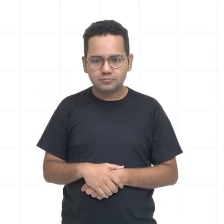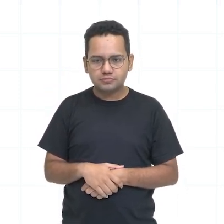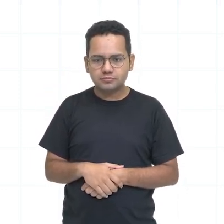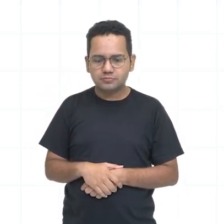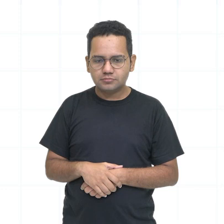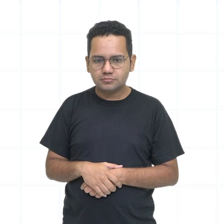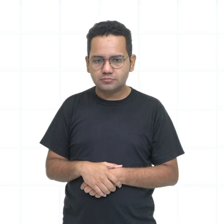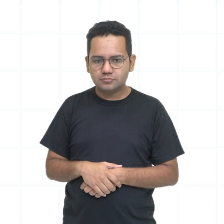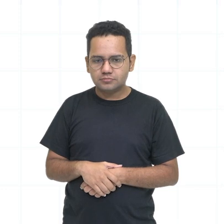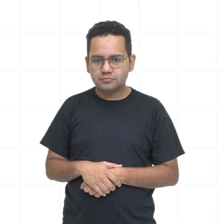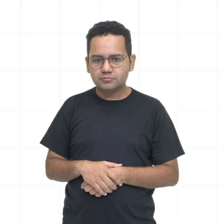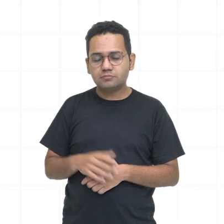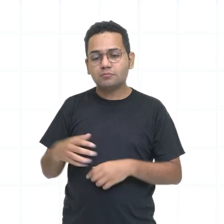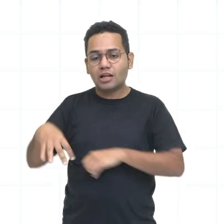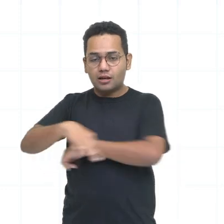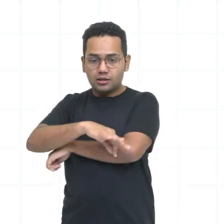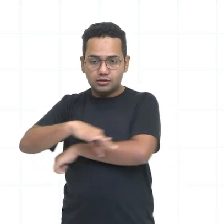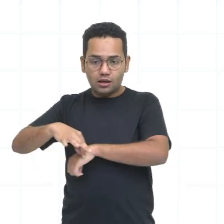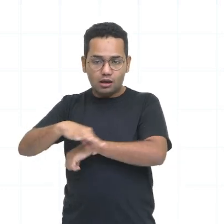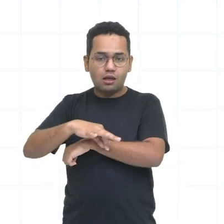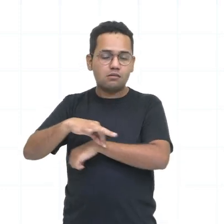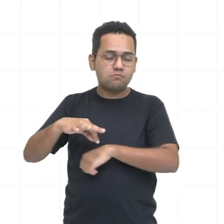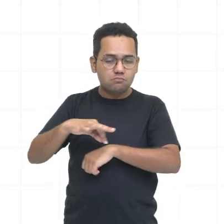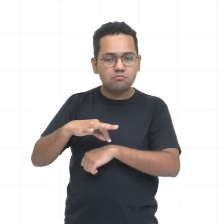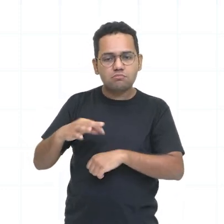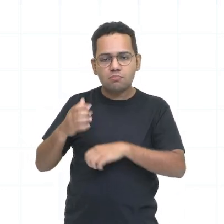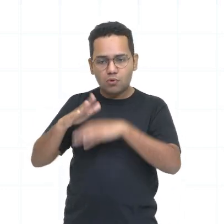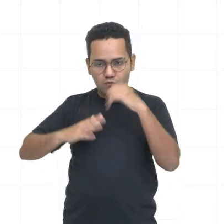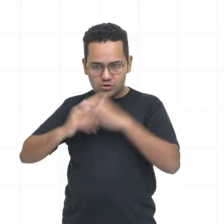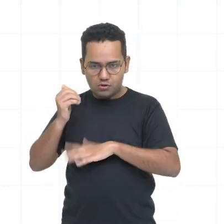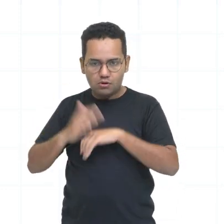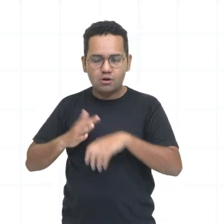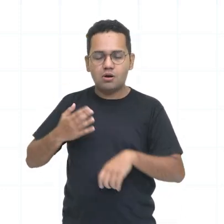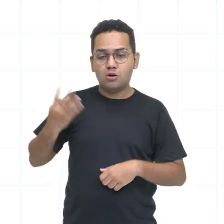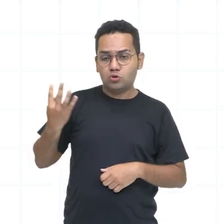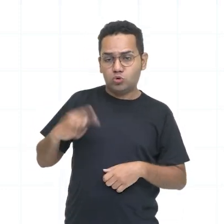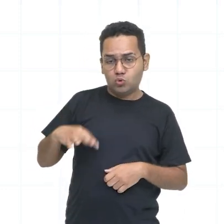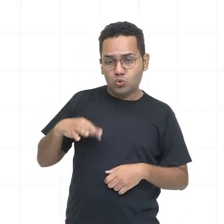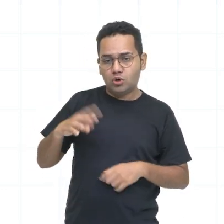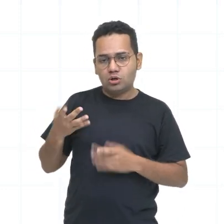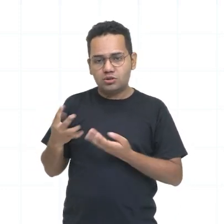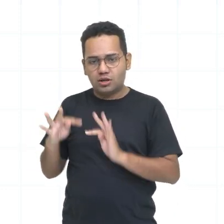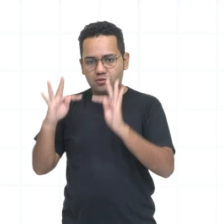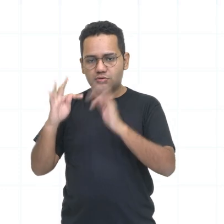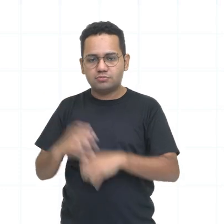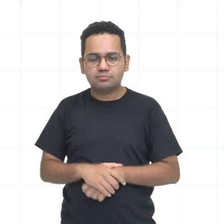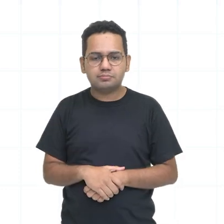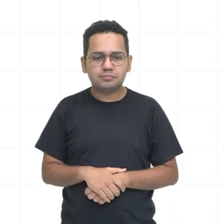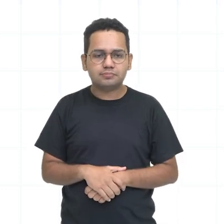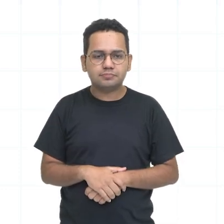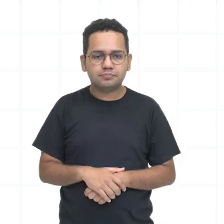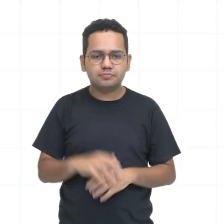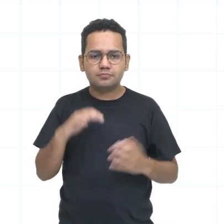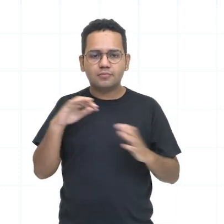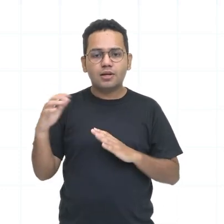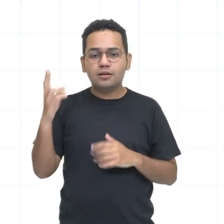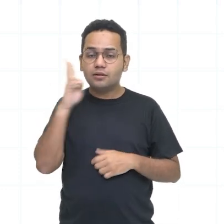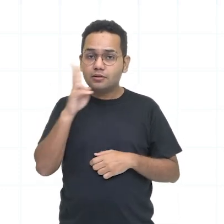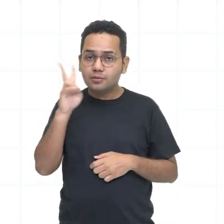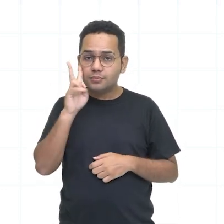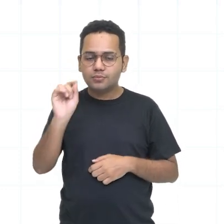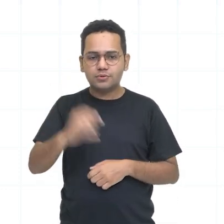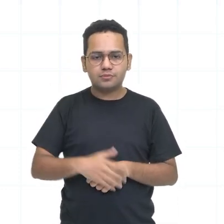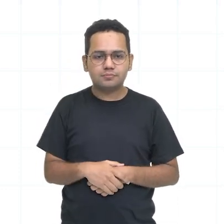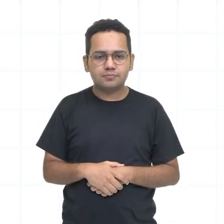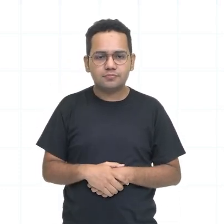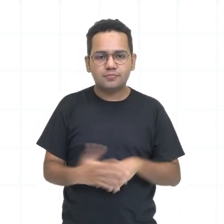dor, e tecnologia, não é uma palavra cognata, tá certo? Então, aquela regra que a gente utiliza,